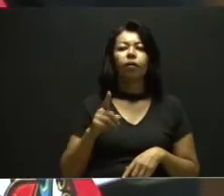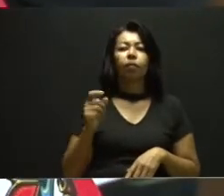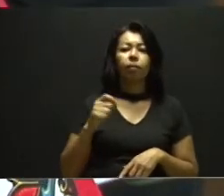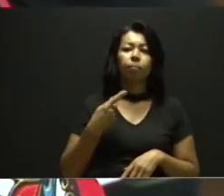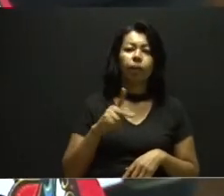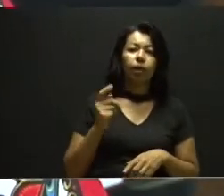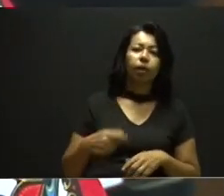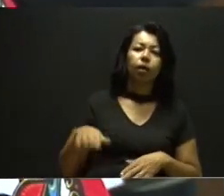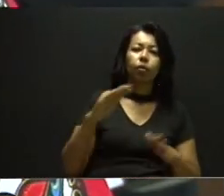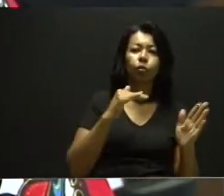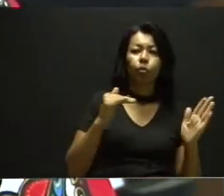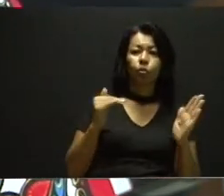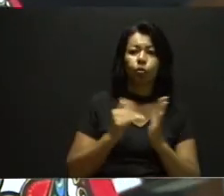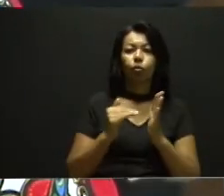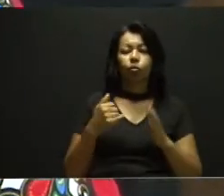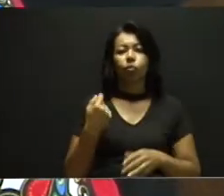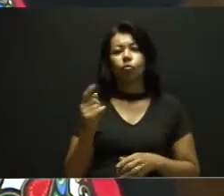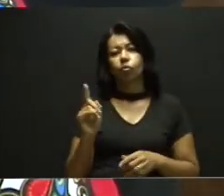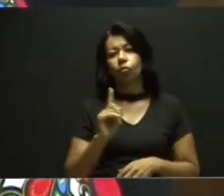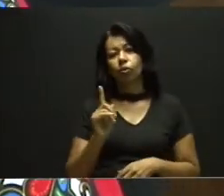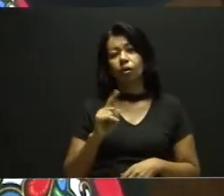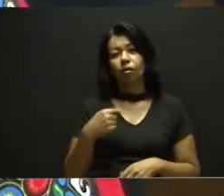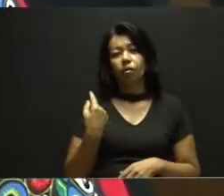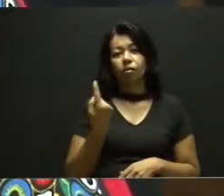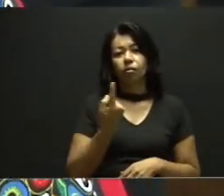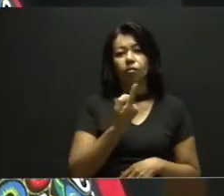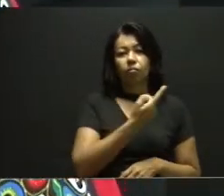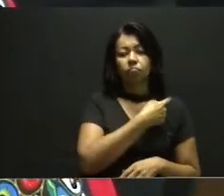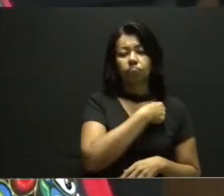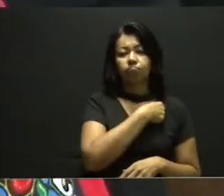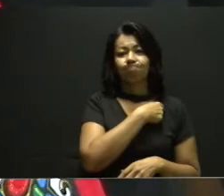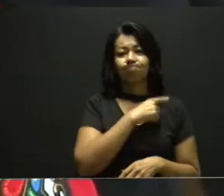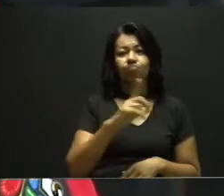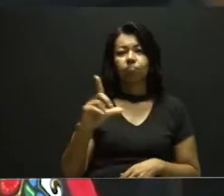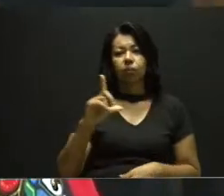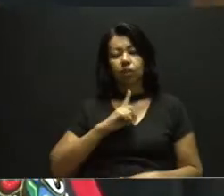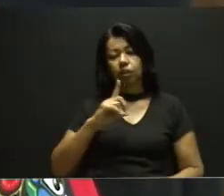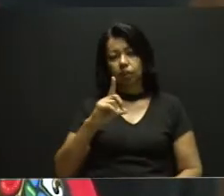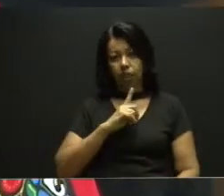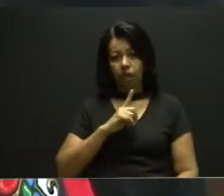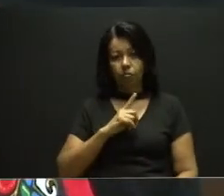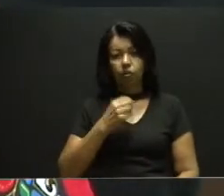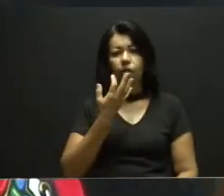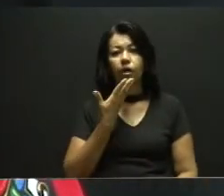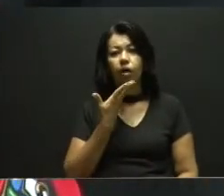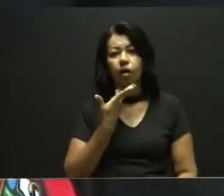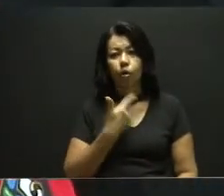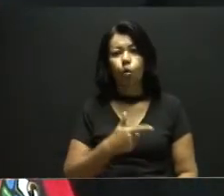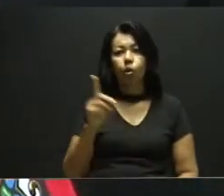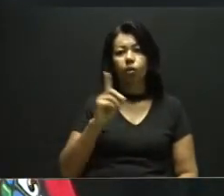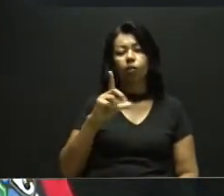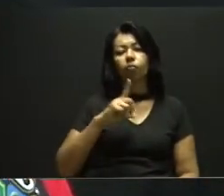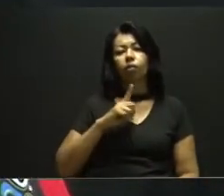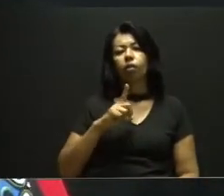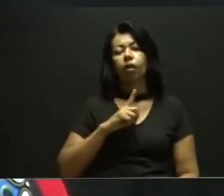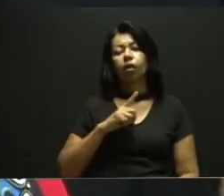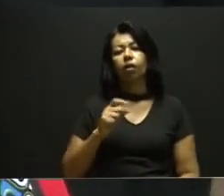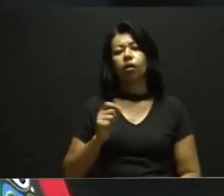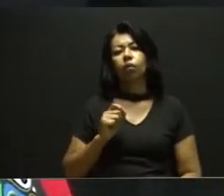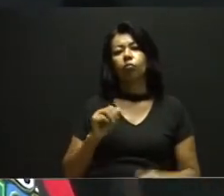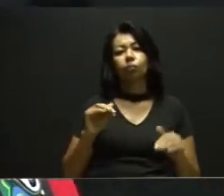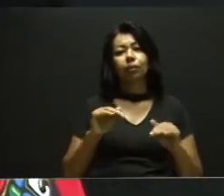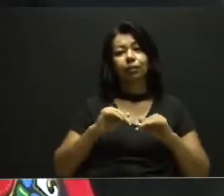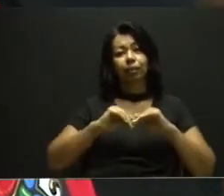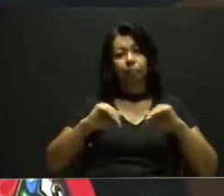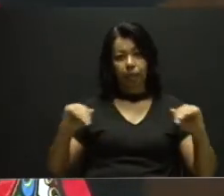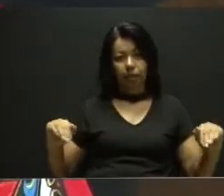todos né nós não somos nós não temos a cor ela não tem que nos dividir